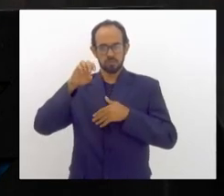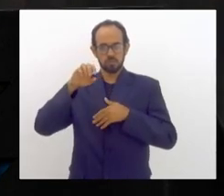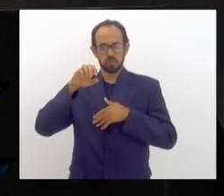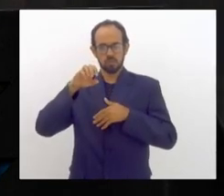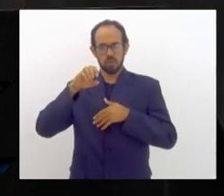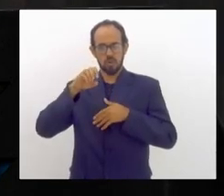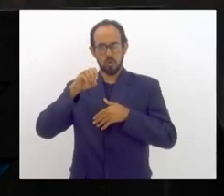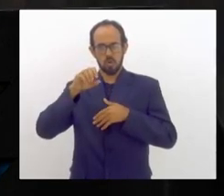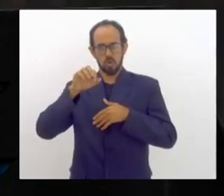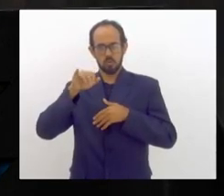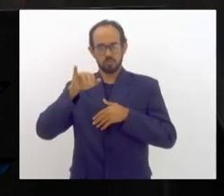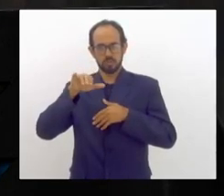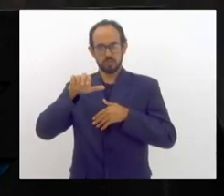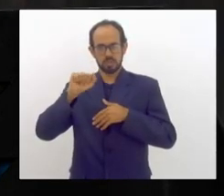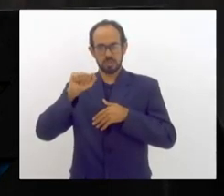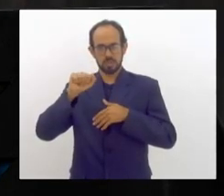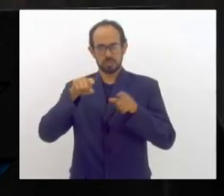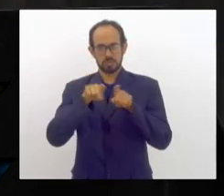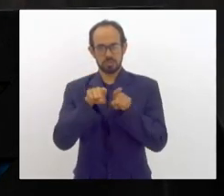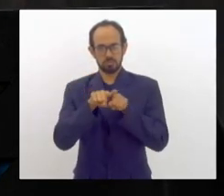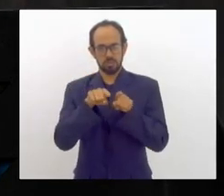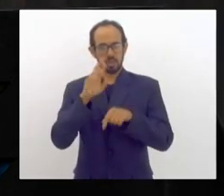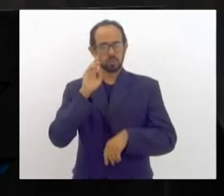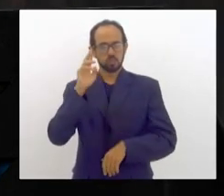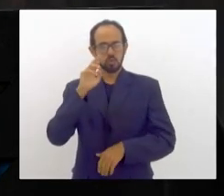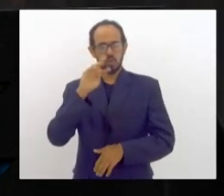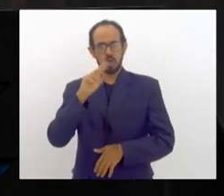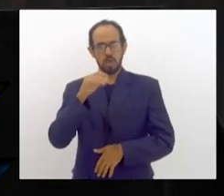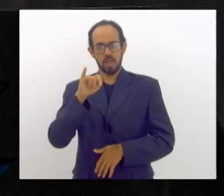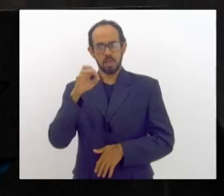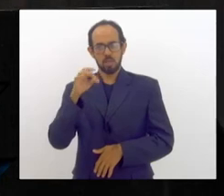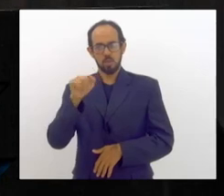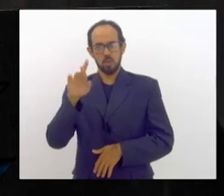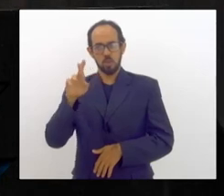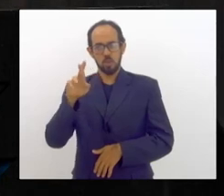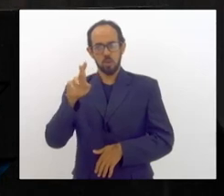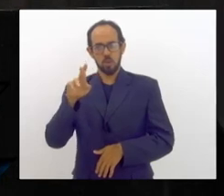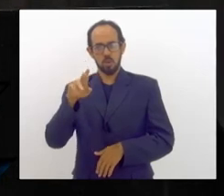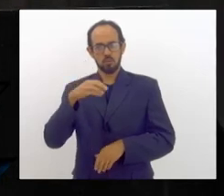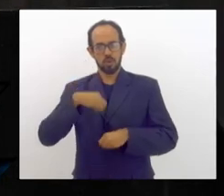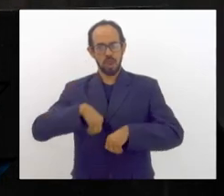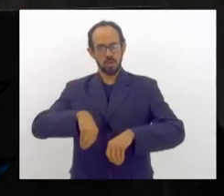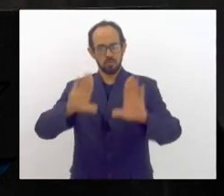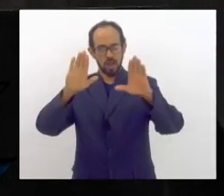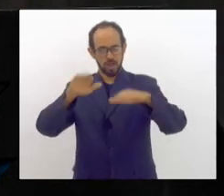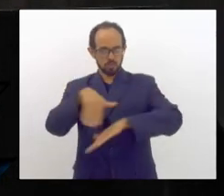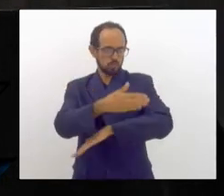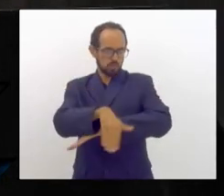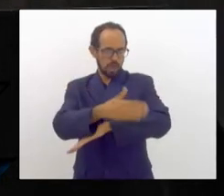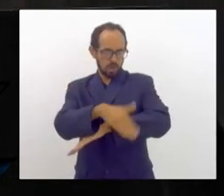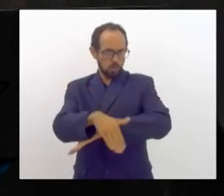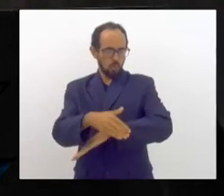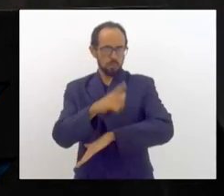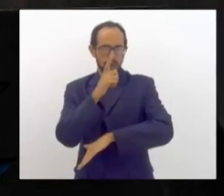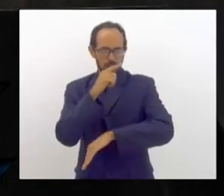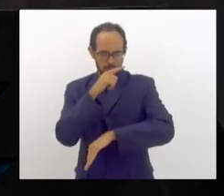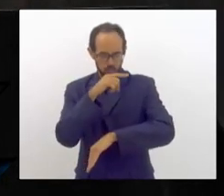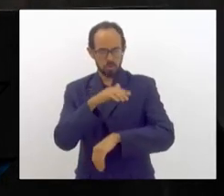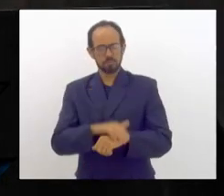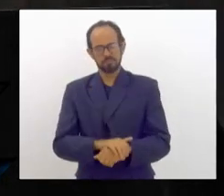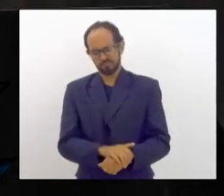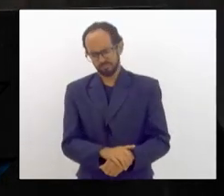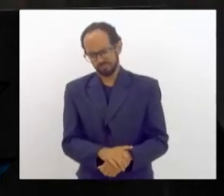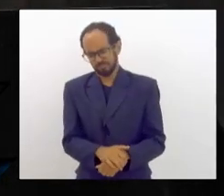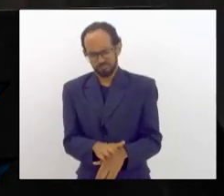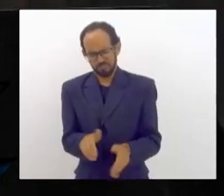Heitor, que foi levado na enxurrada na rua Washington Luiz. Então, antes de tudo, para falar